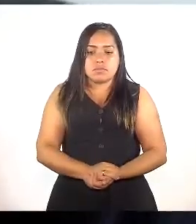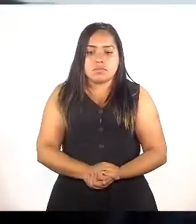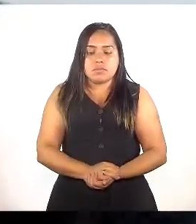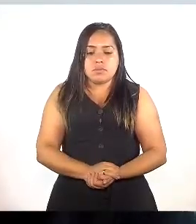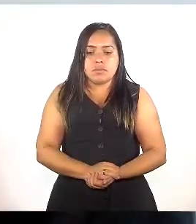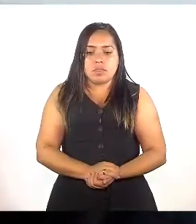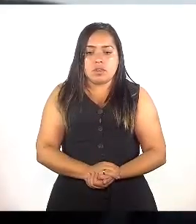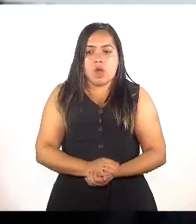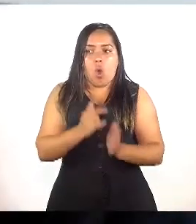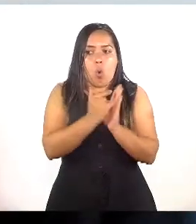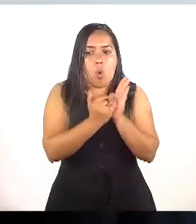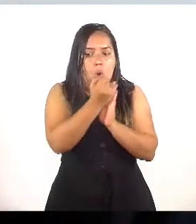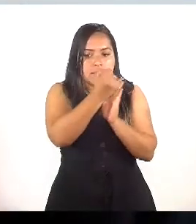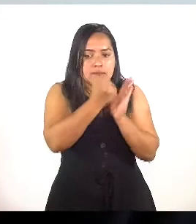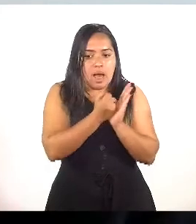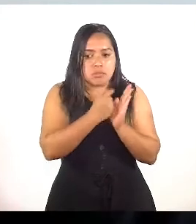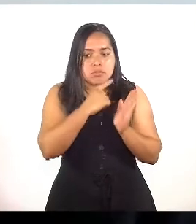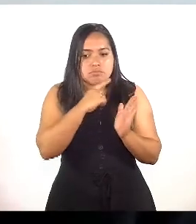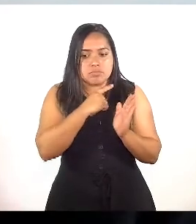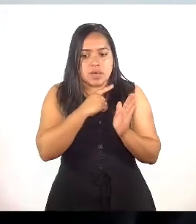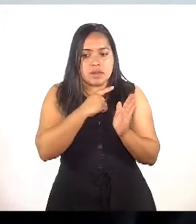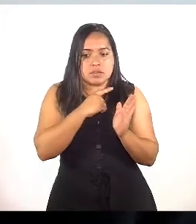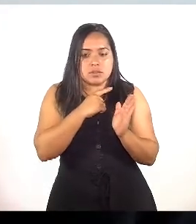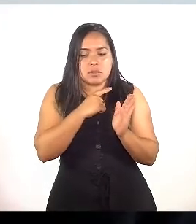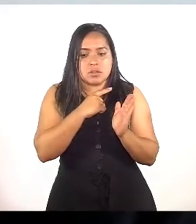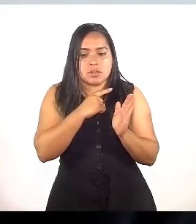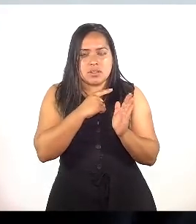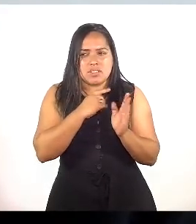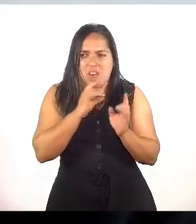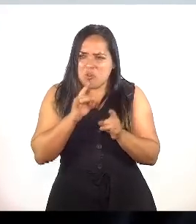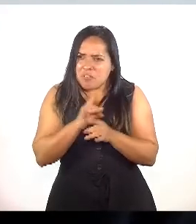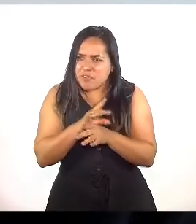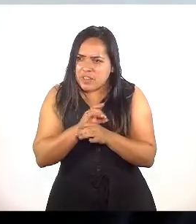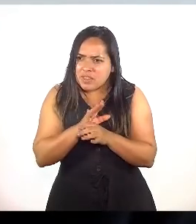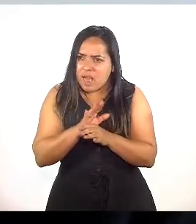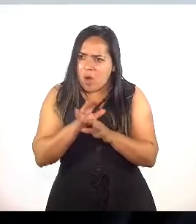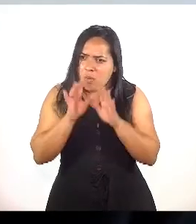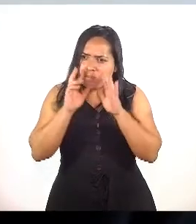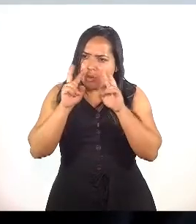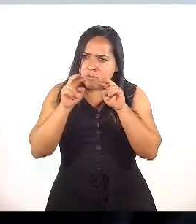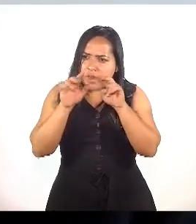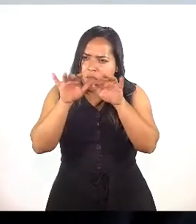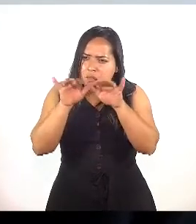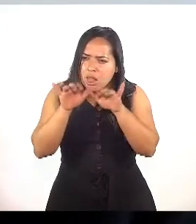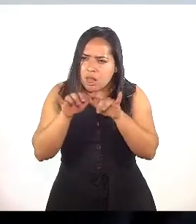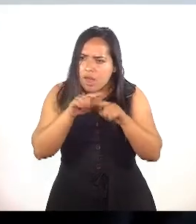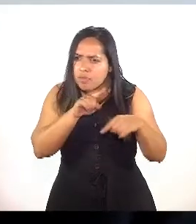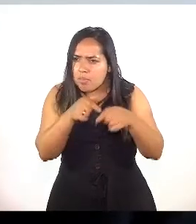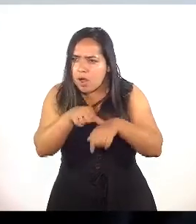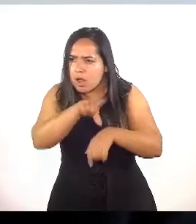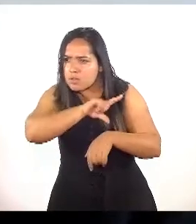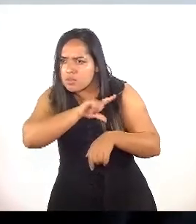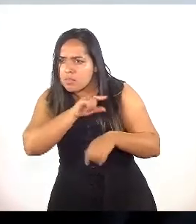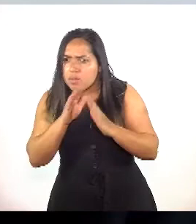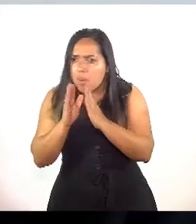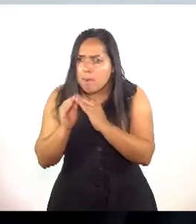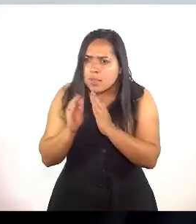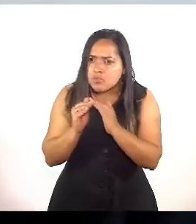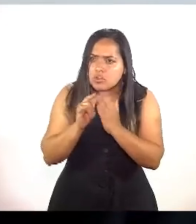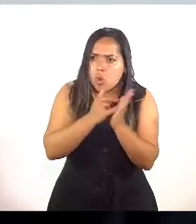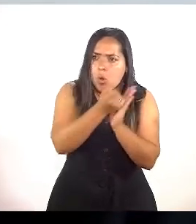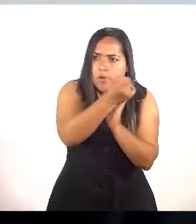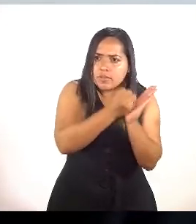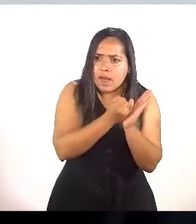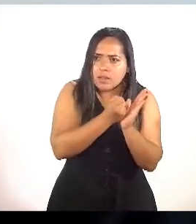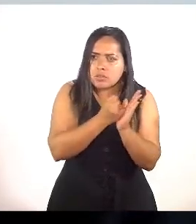O contrato está num período final. Até eu li, teve um pedido de antecipação da renovação de contrato pela SEG,